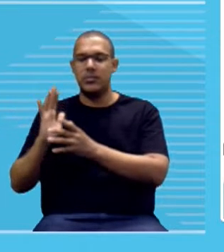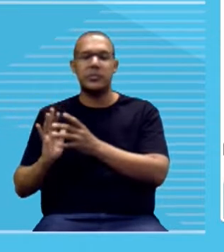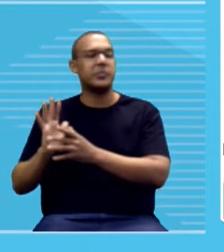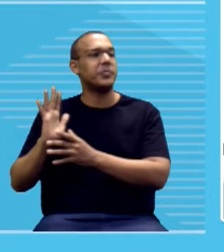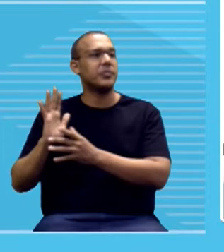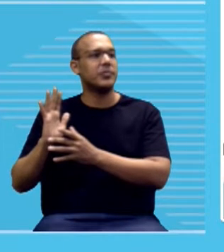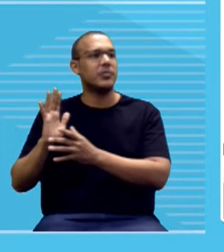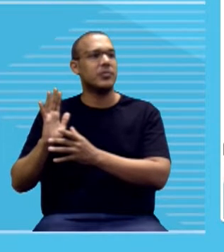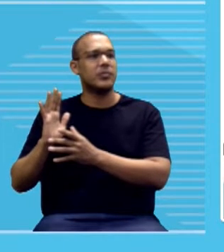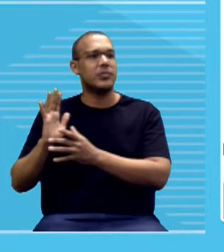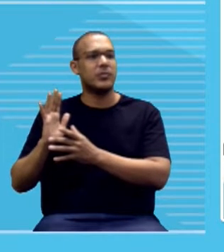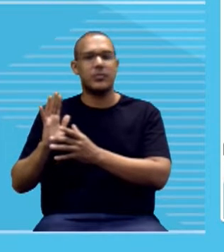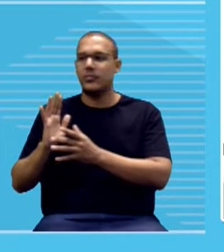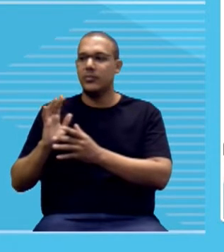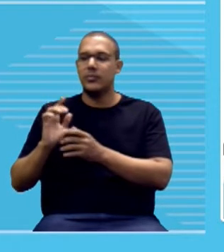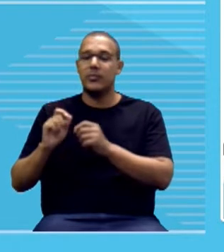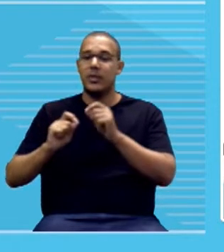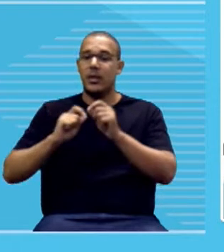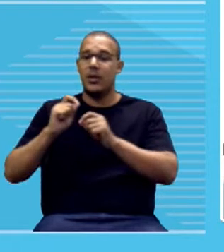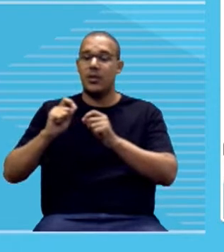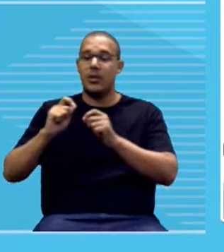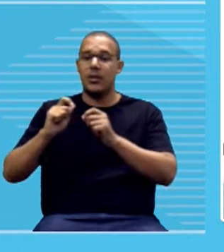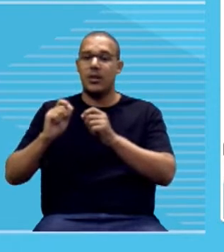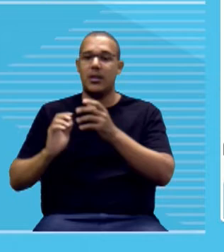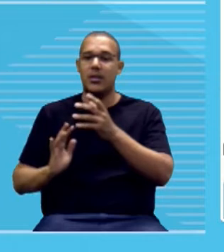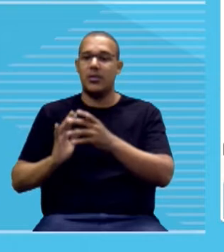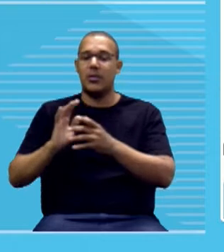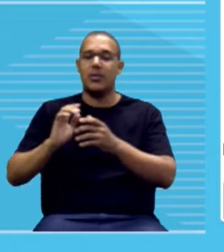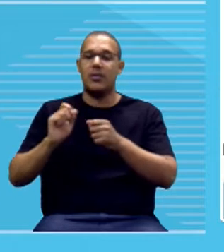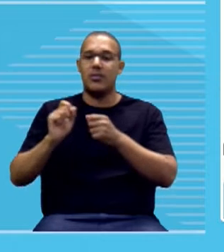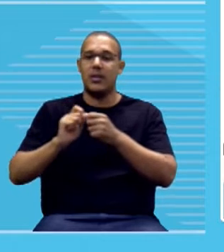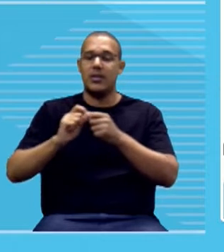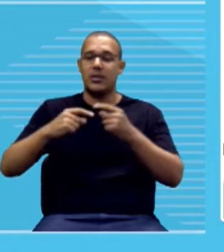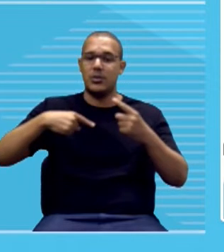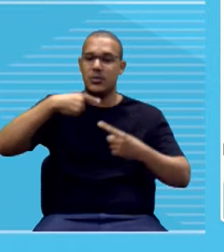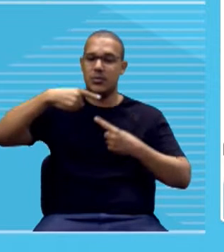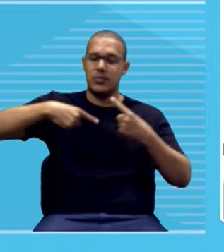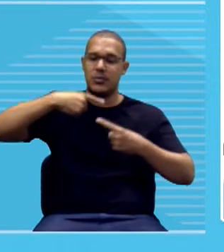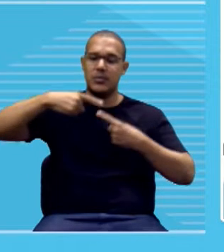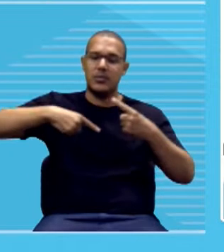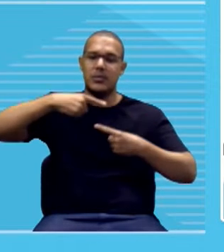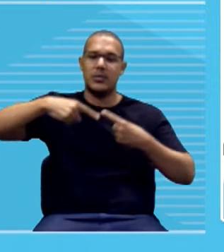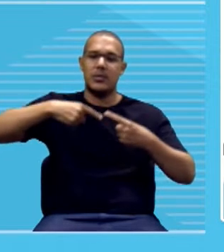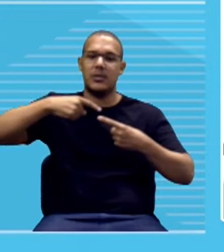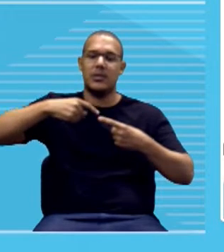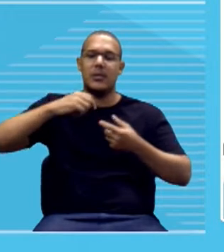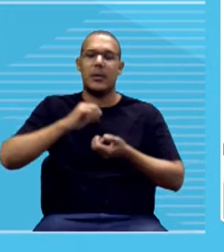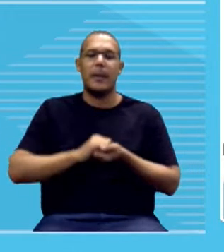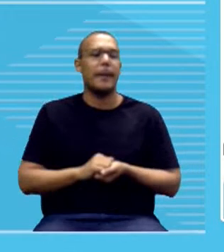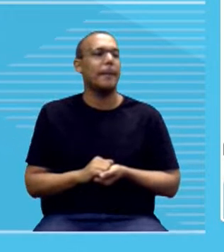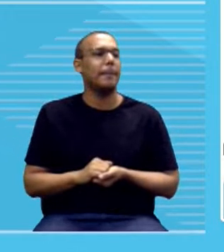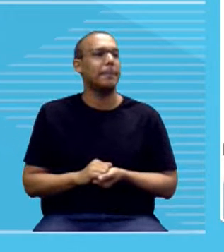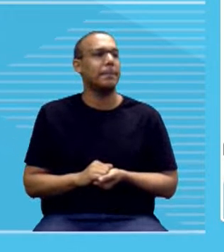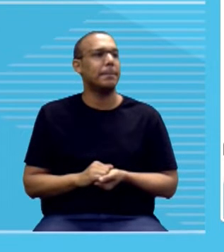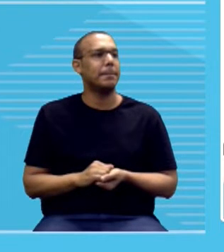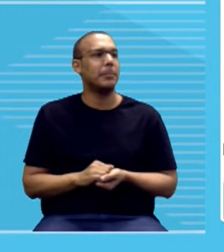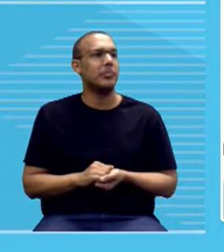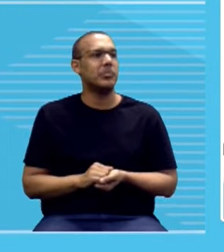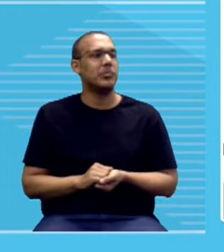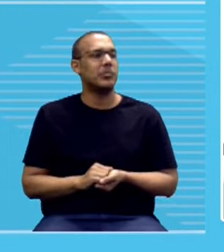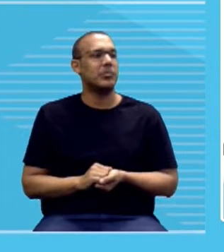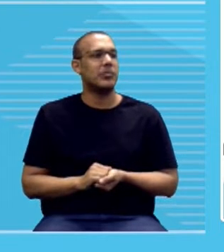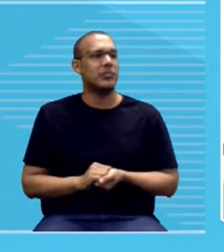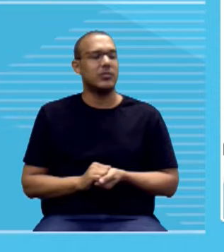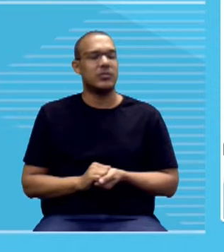aqui é que gira as turbinas, tá bom? Que fazem a rotação das turbinas dentro do sistema. A